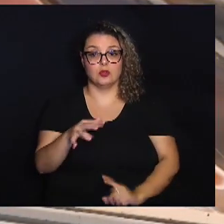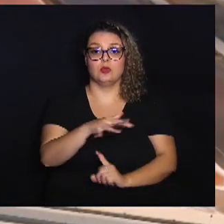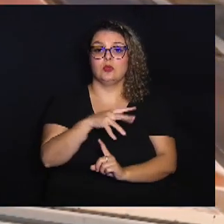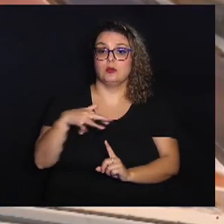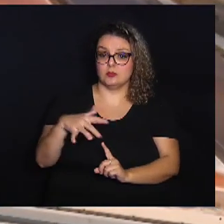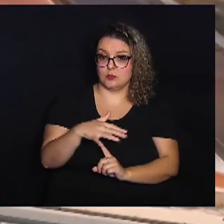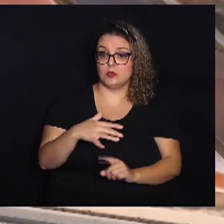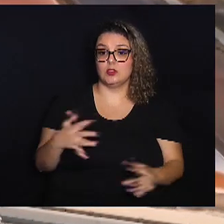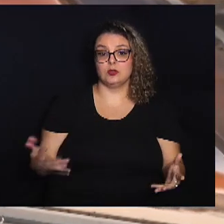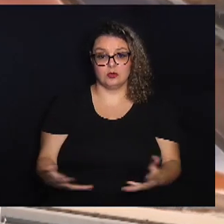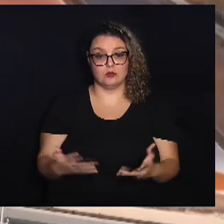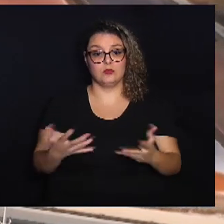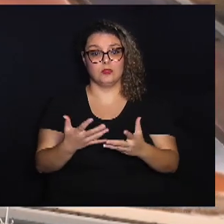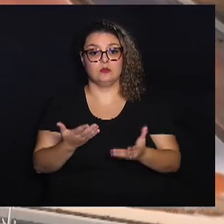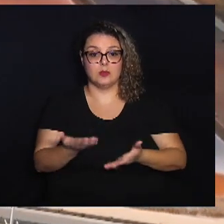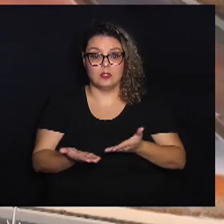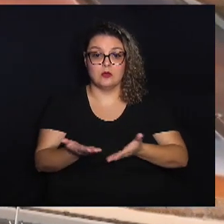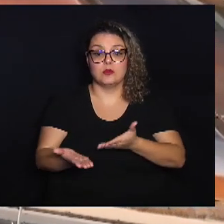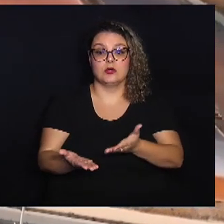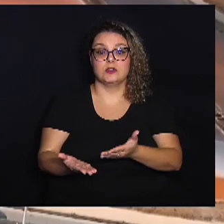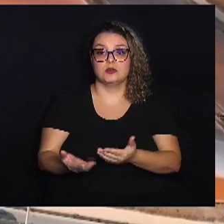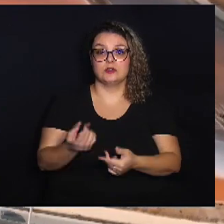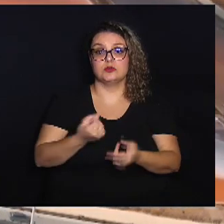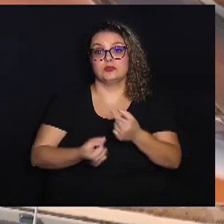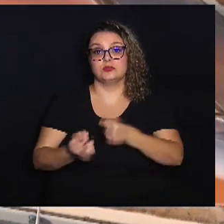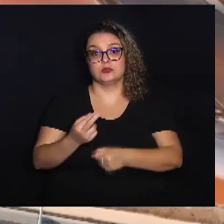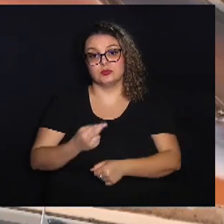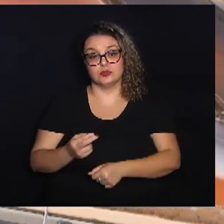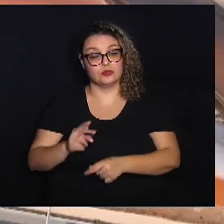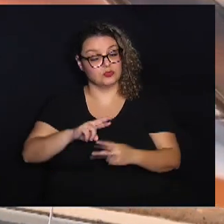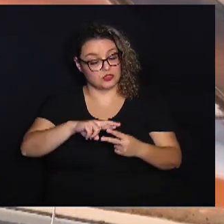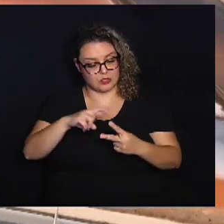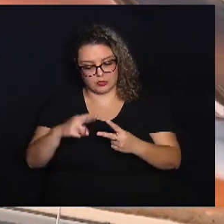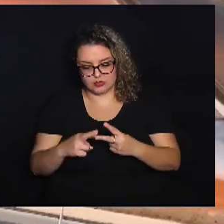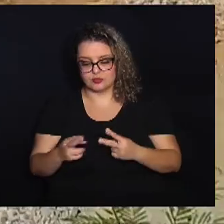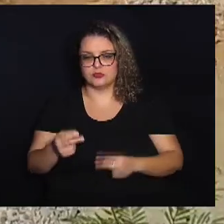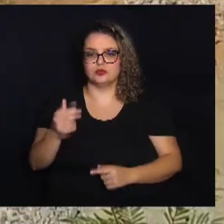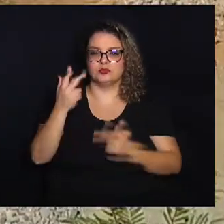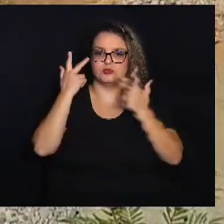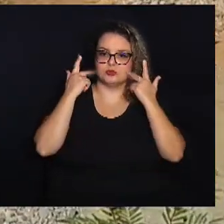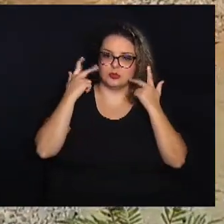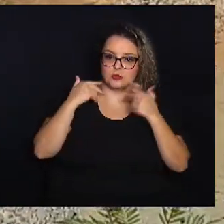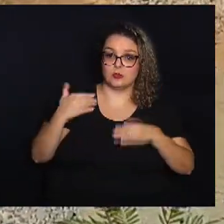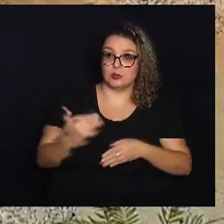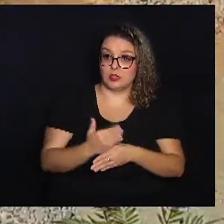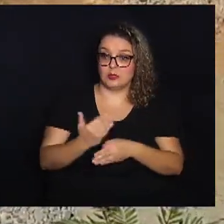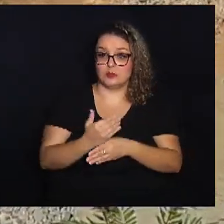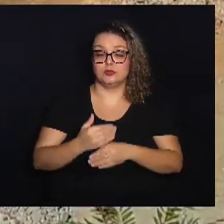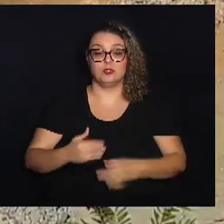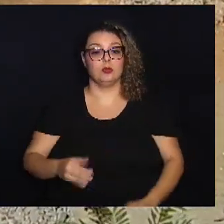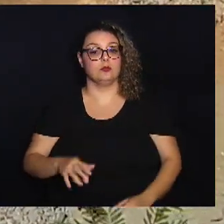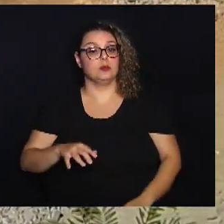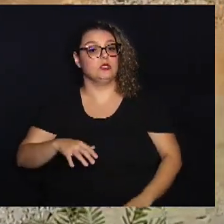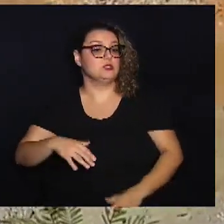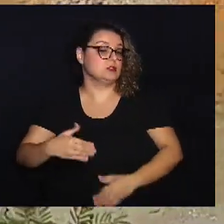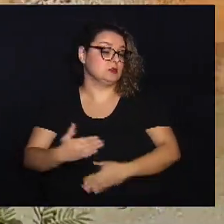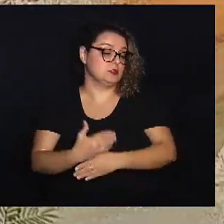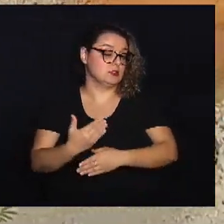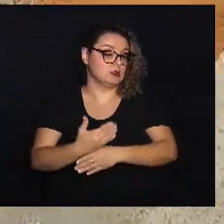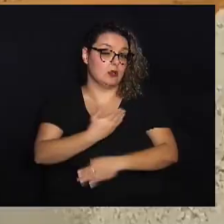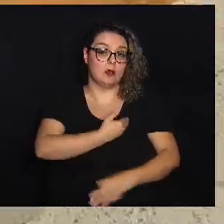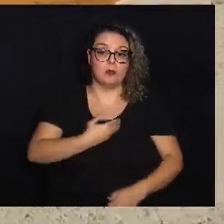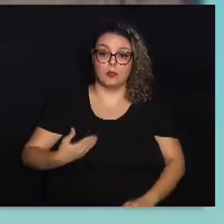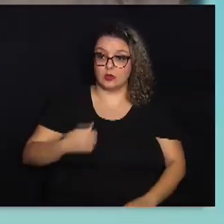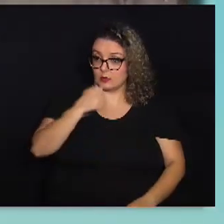e promovendo a conservação dos recursos naturais durante a execução de obras públicas. Para isso, a Secretaria conta